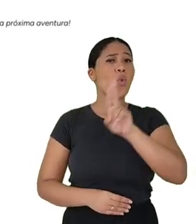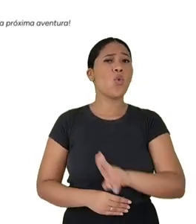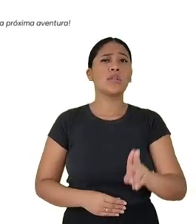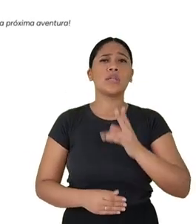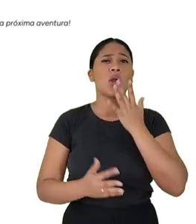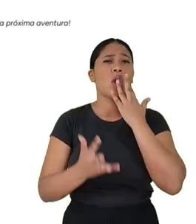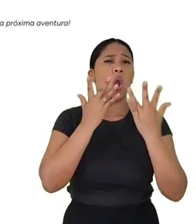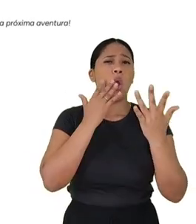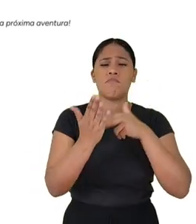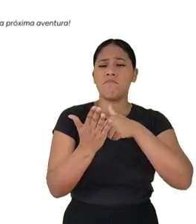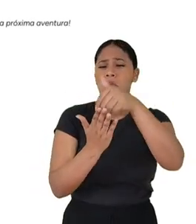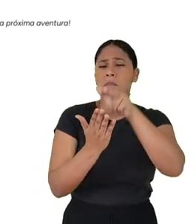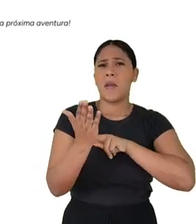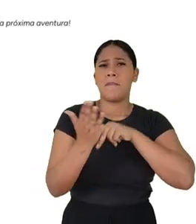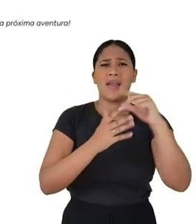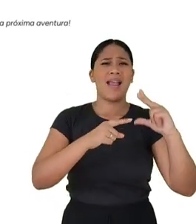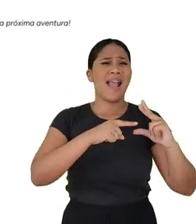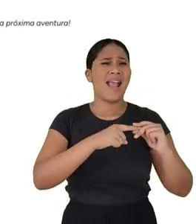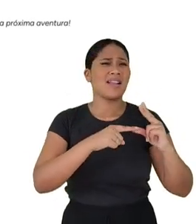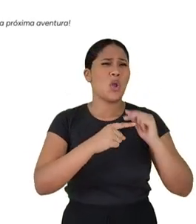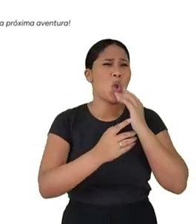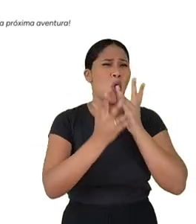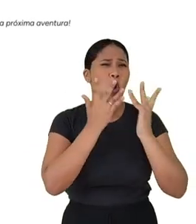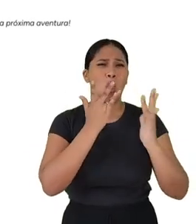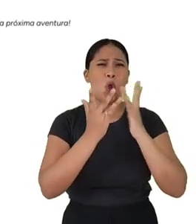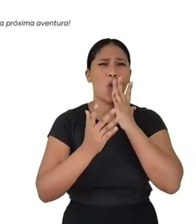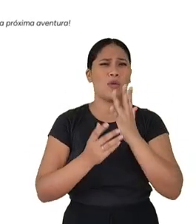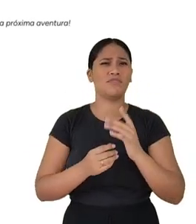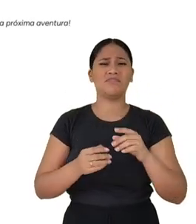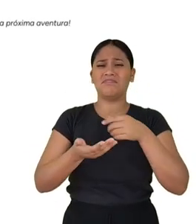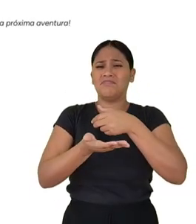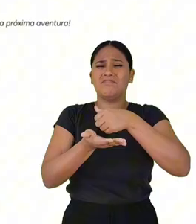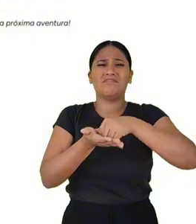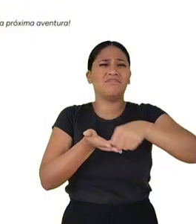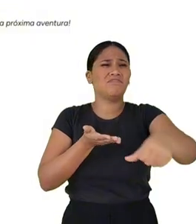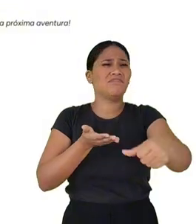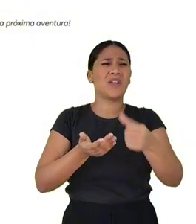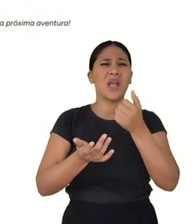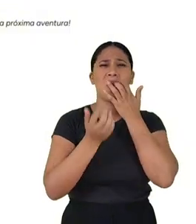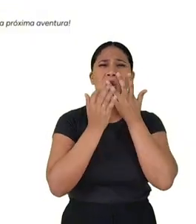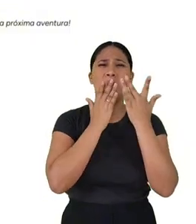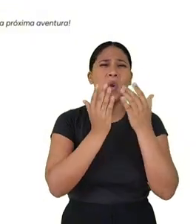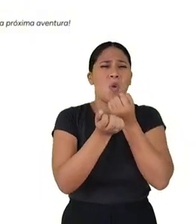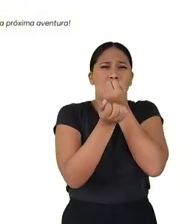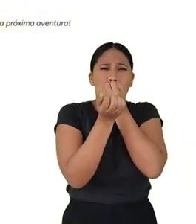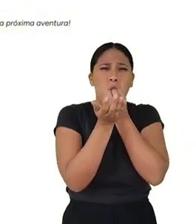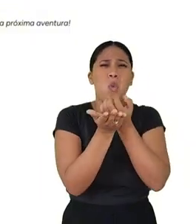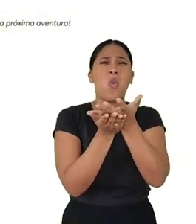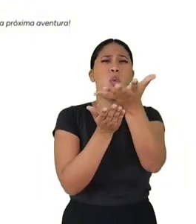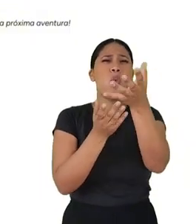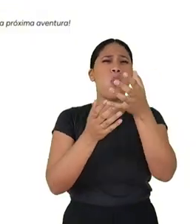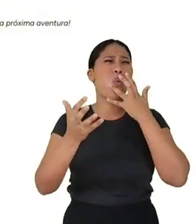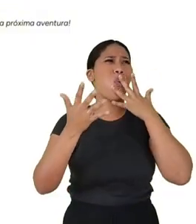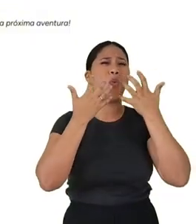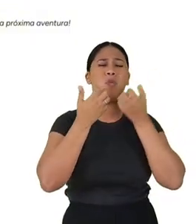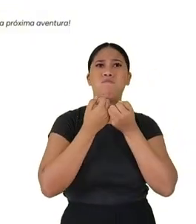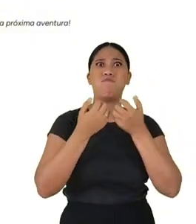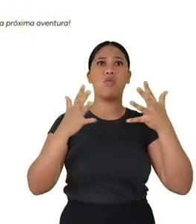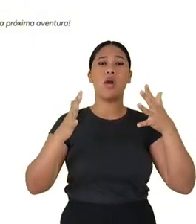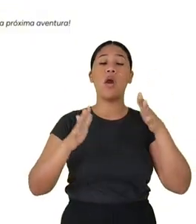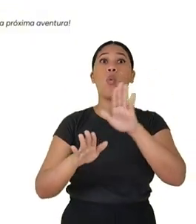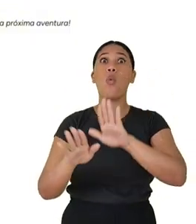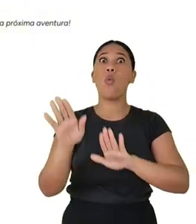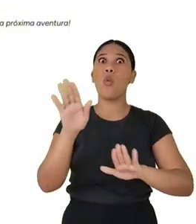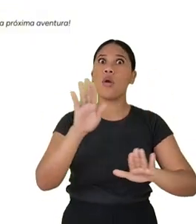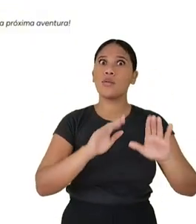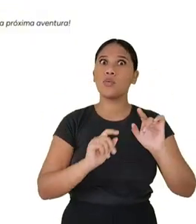arte. Use tintas, canetas coloridas, adesivos, glitter ou qualquer outro material que desejar para